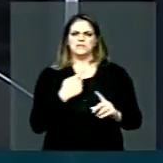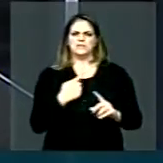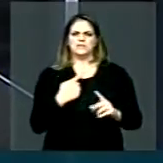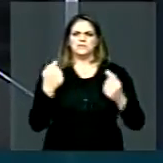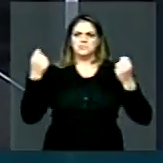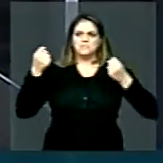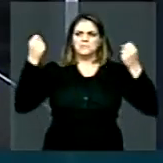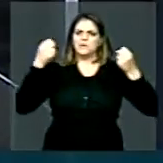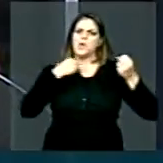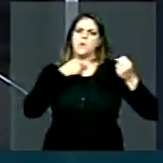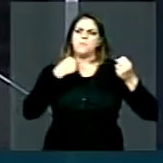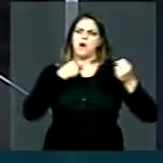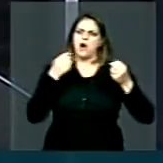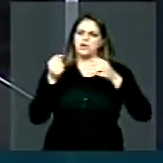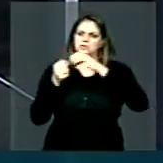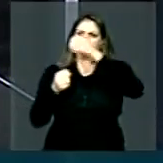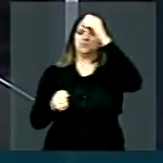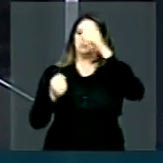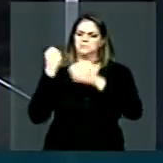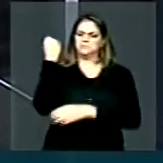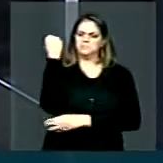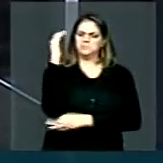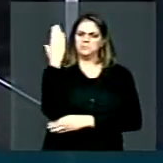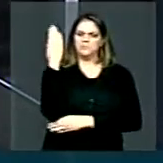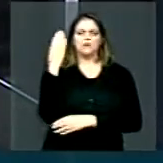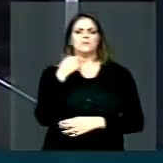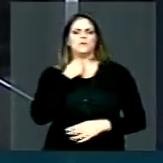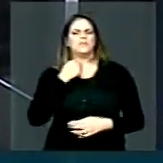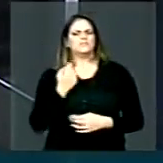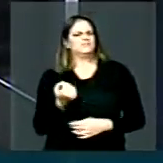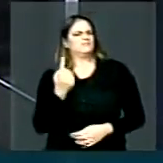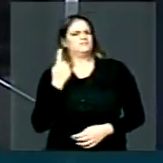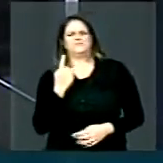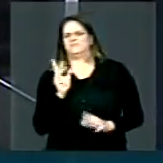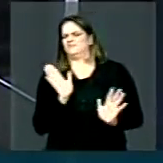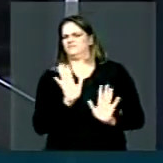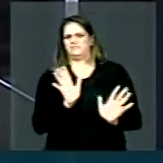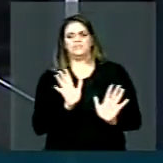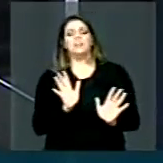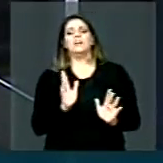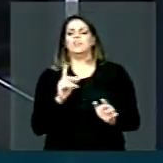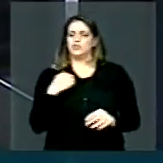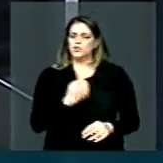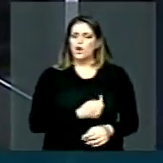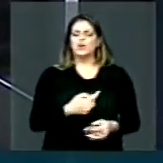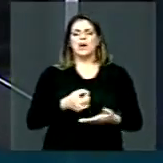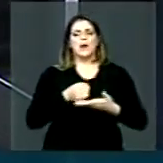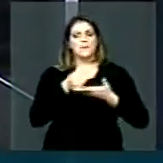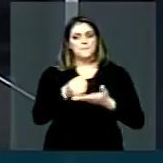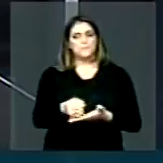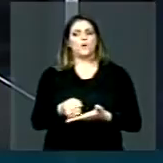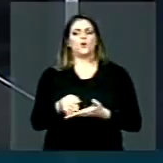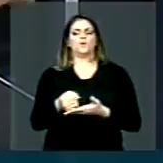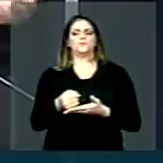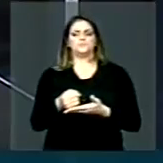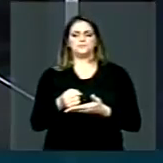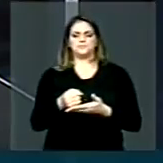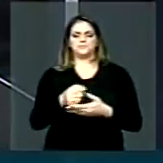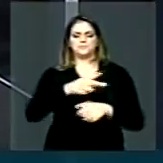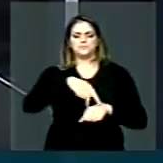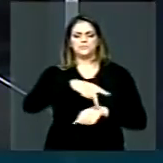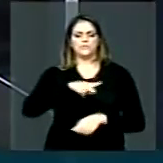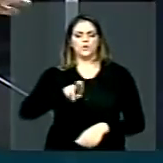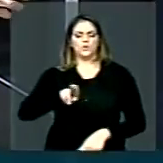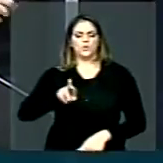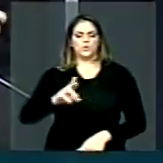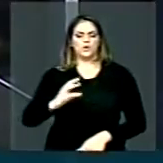bastão, é uma arma. Isso é ridículo. Nós, os mesmos que apoiam a rebelião na Ucrânia com